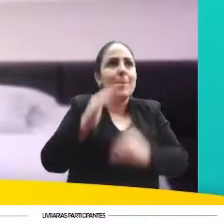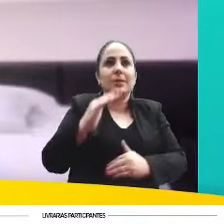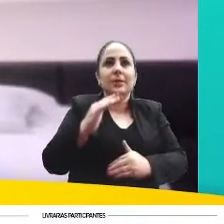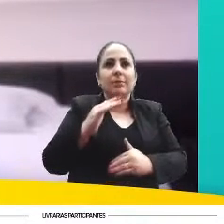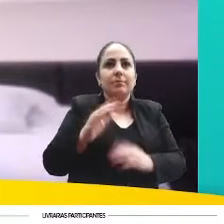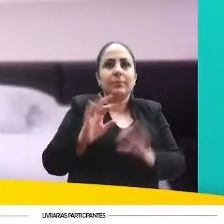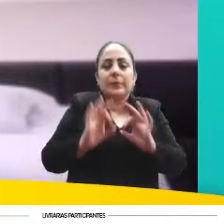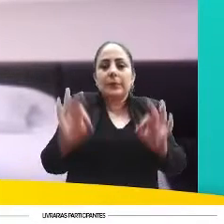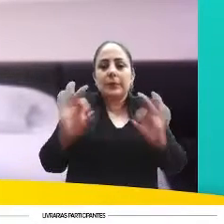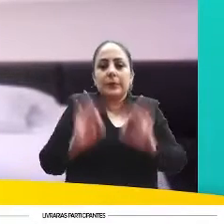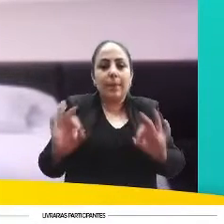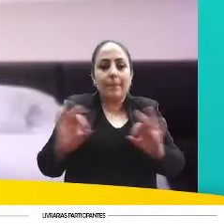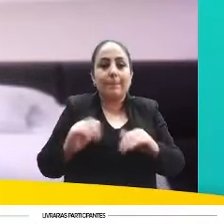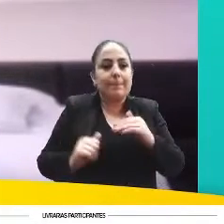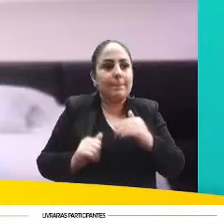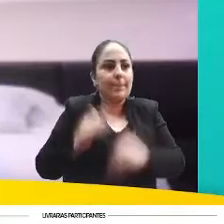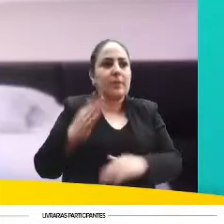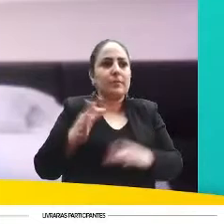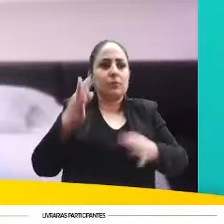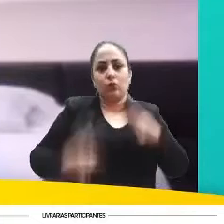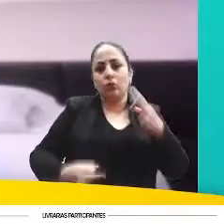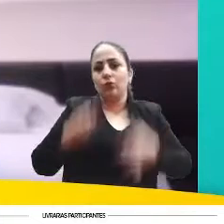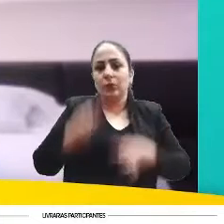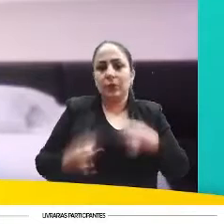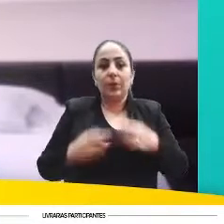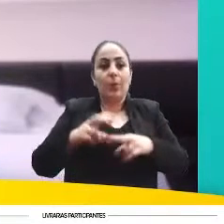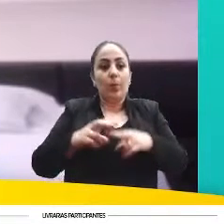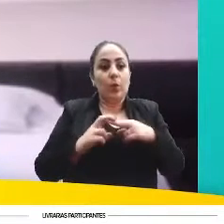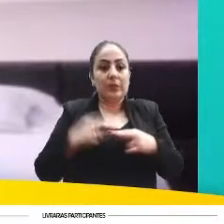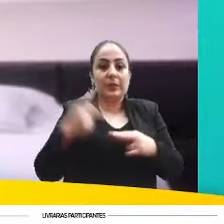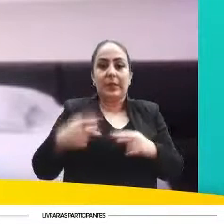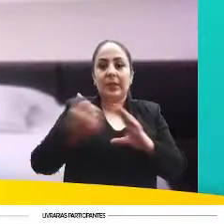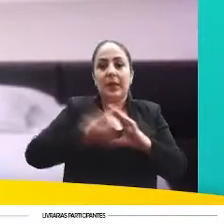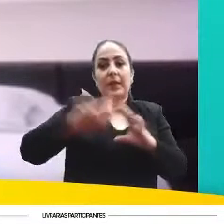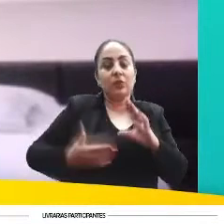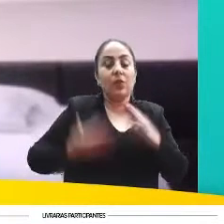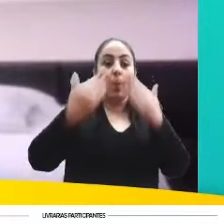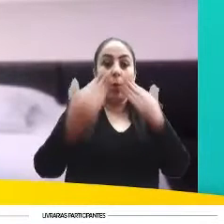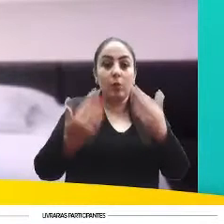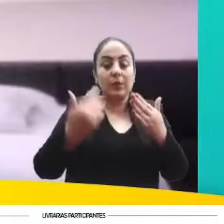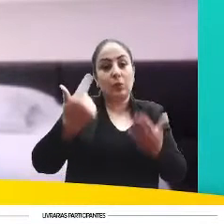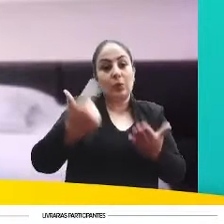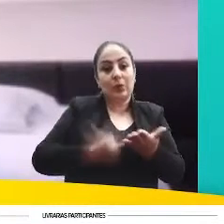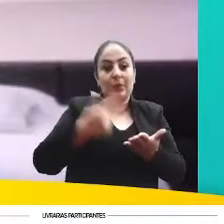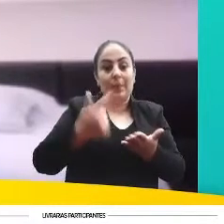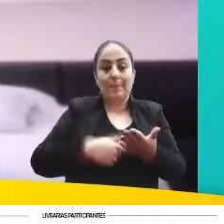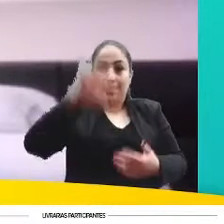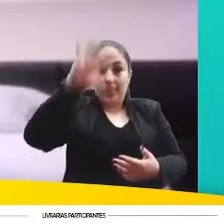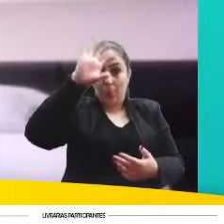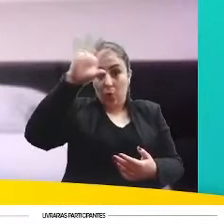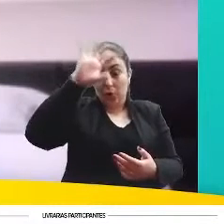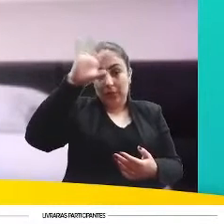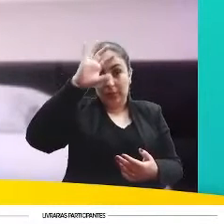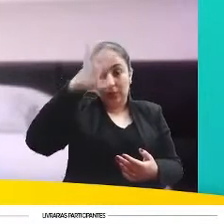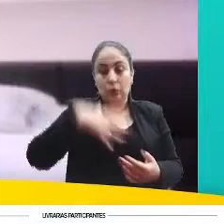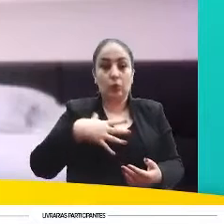mais misericordiosa, cada vez mais justa. Então, esse aspecto vai ser mostrado no livro Memórias de Suicida.